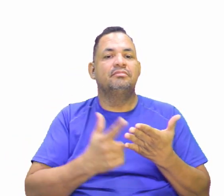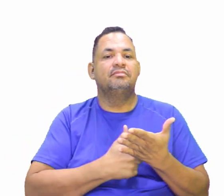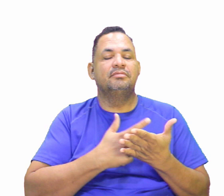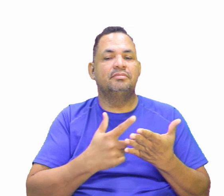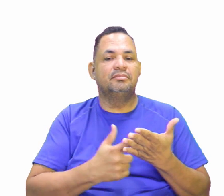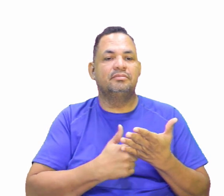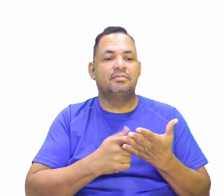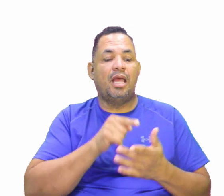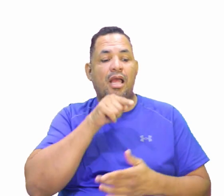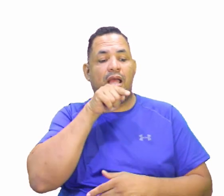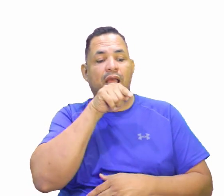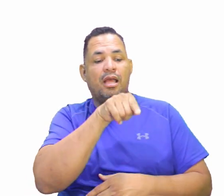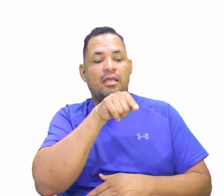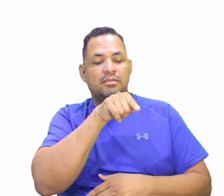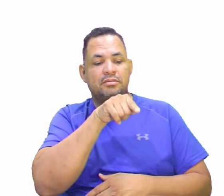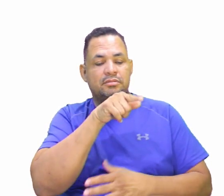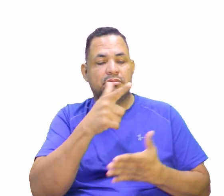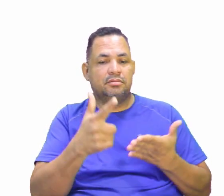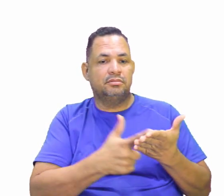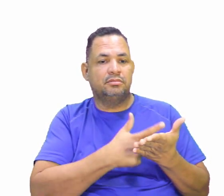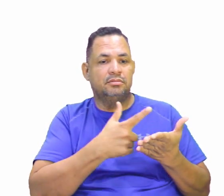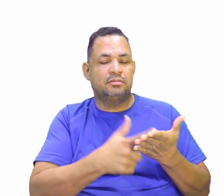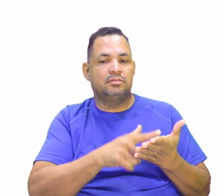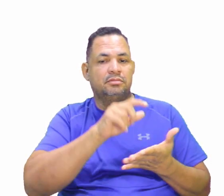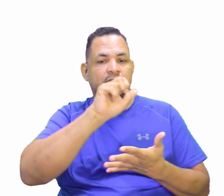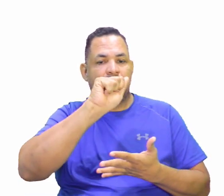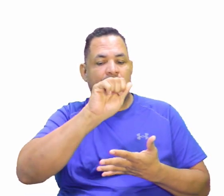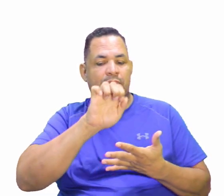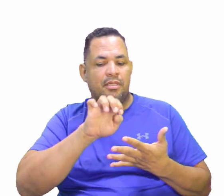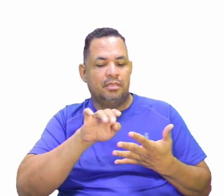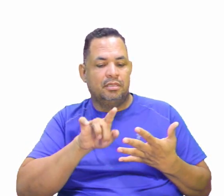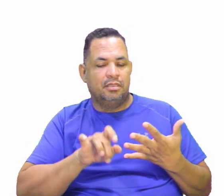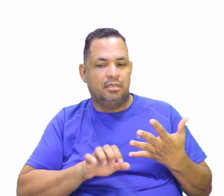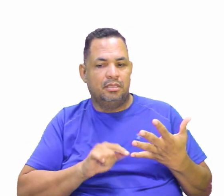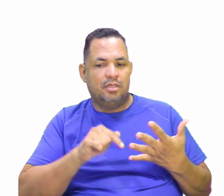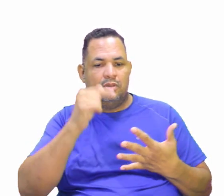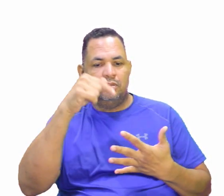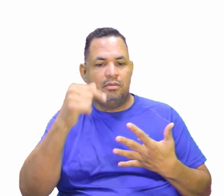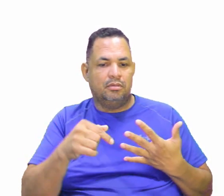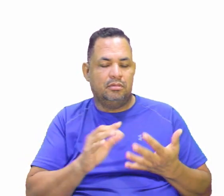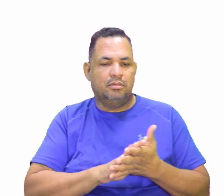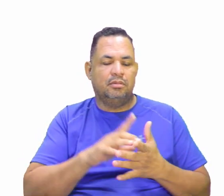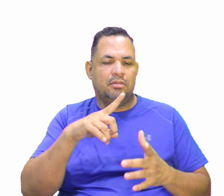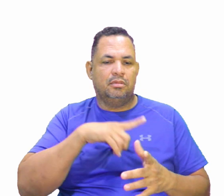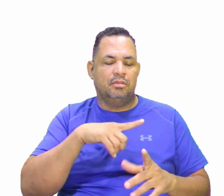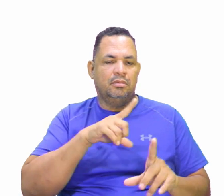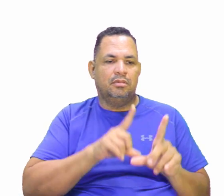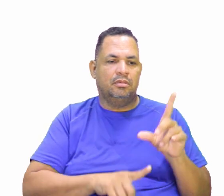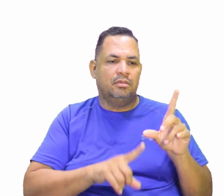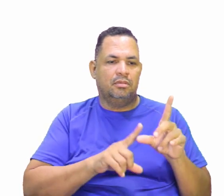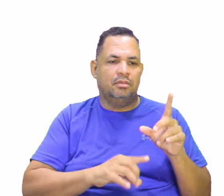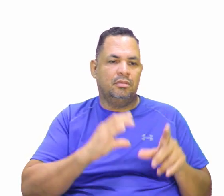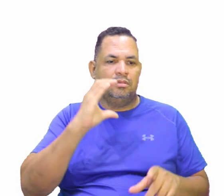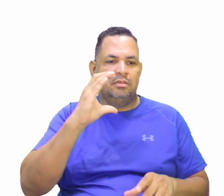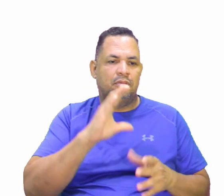Esses são os livros que A, B, C, D ou E. Nós temos aqui, ó,